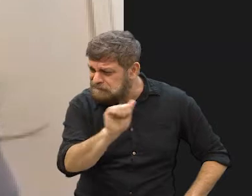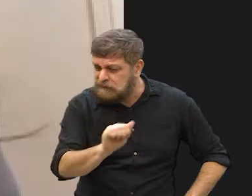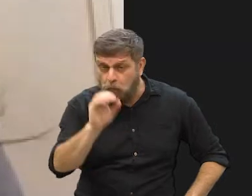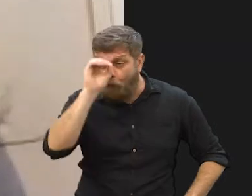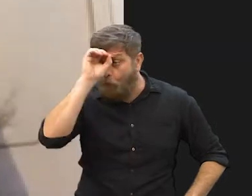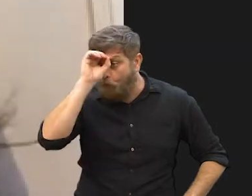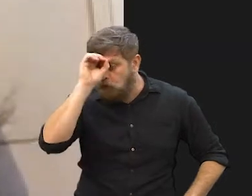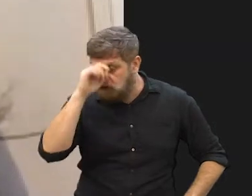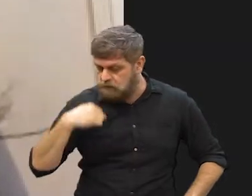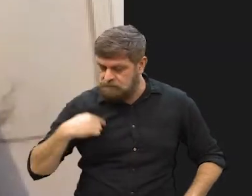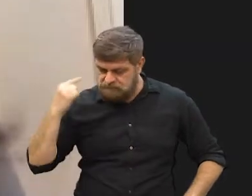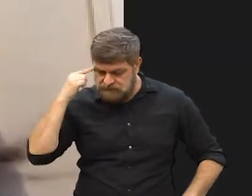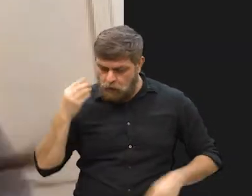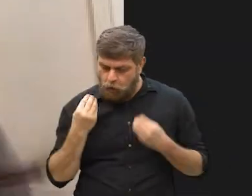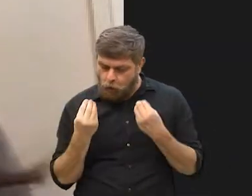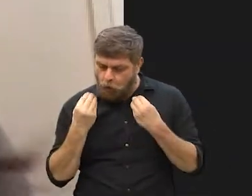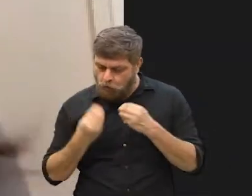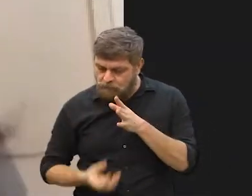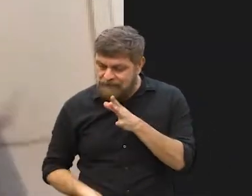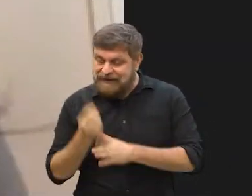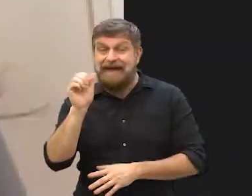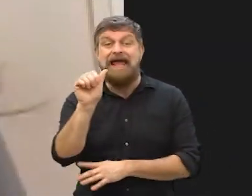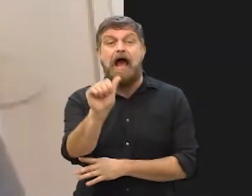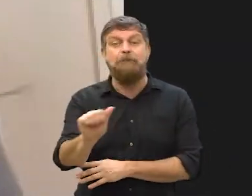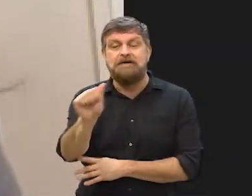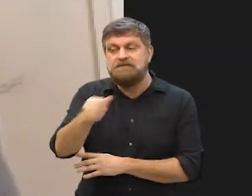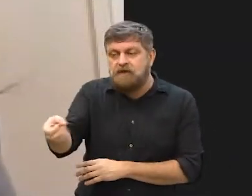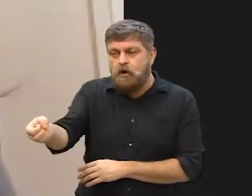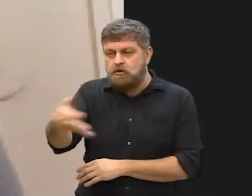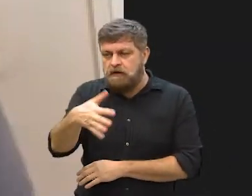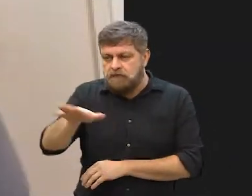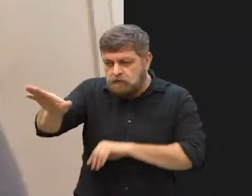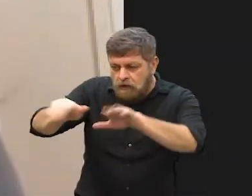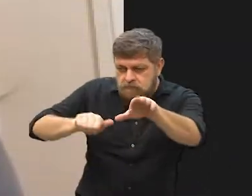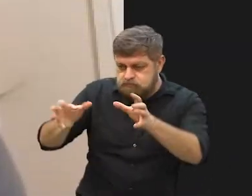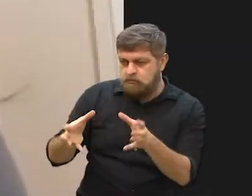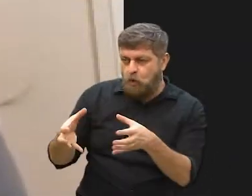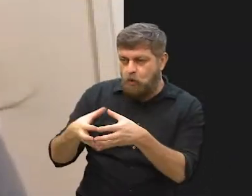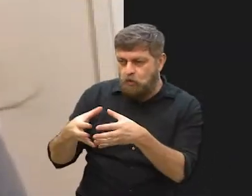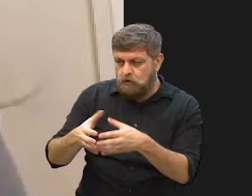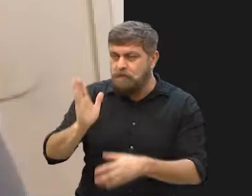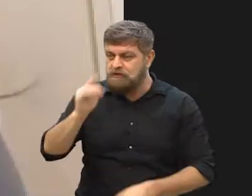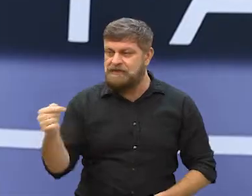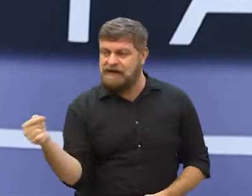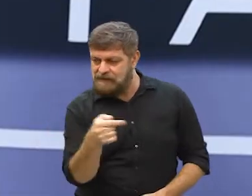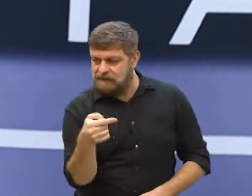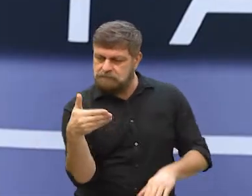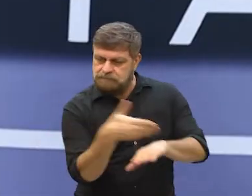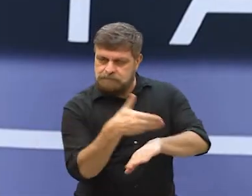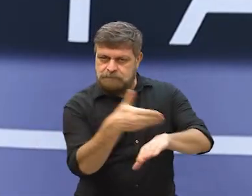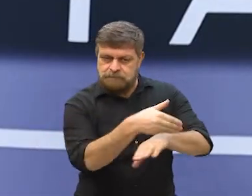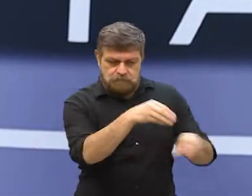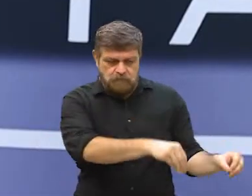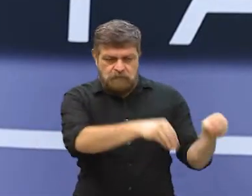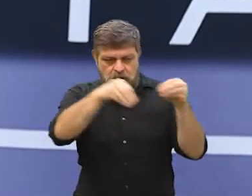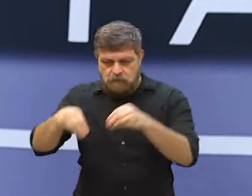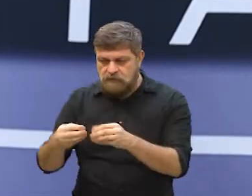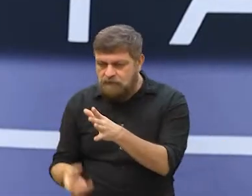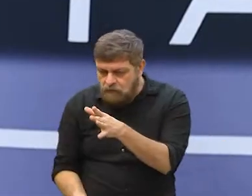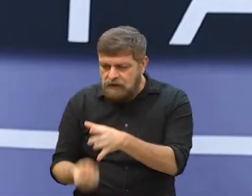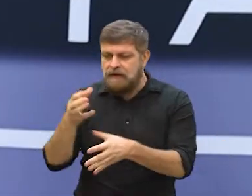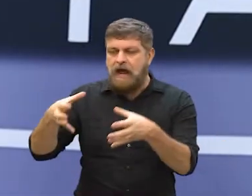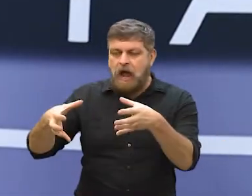que fazer para criar uma associação? Me orientaram, a gente reuniu um grupo que a gente já tinha e vamos montar.